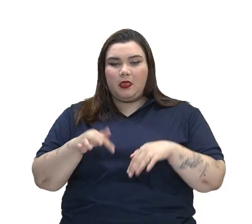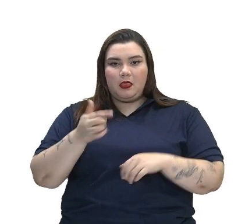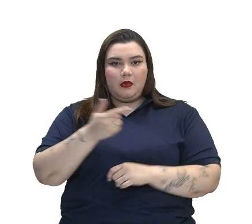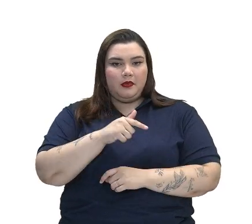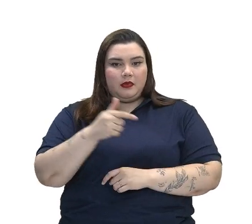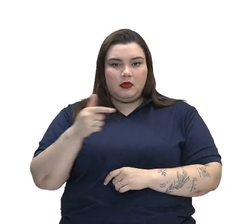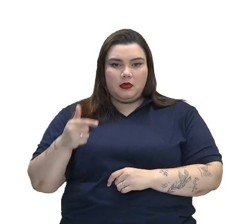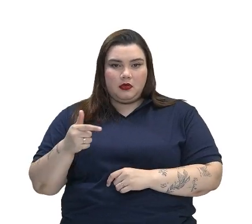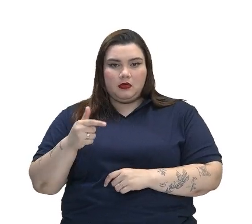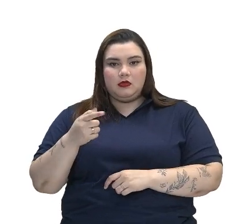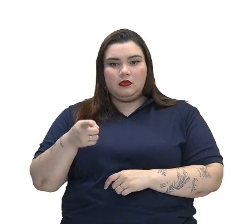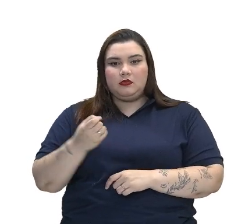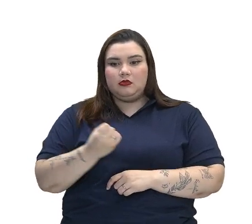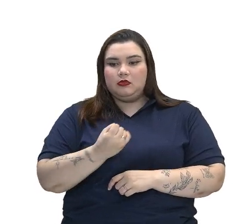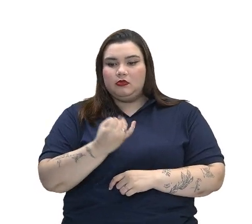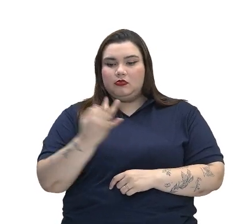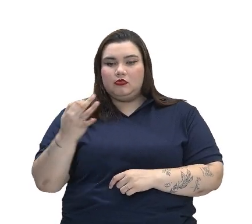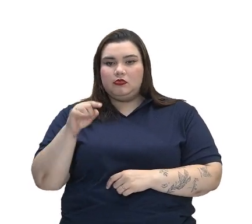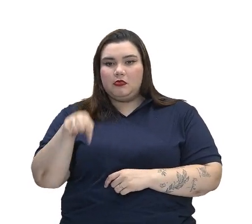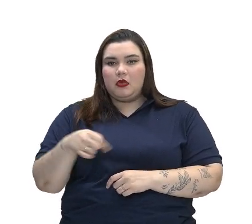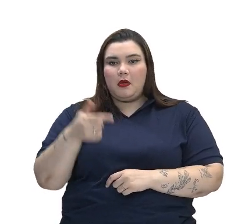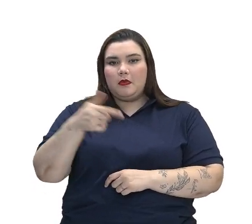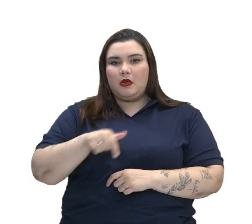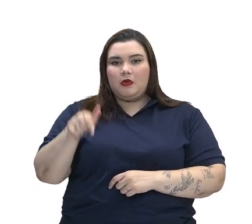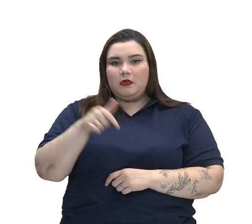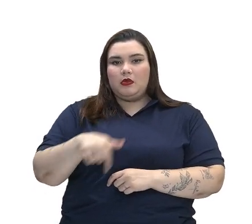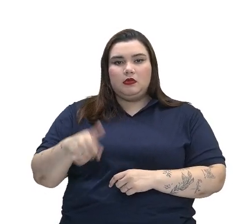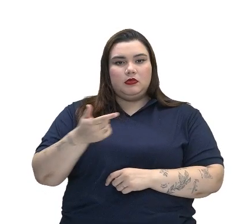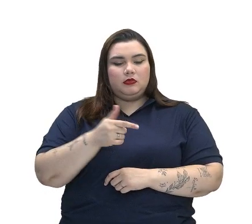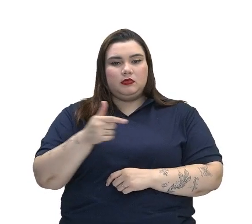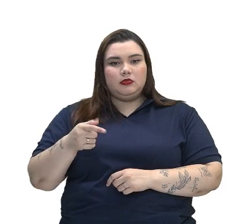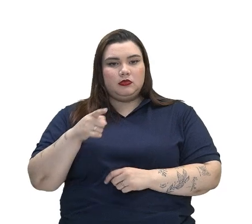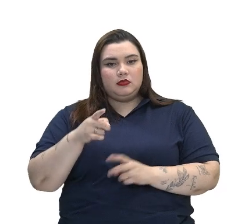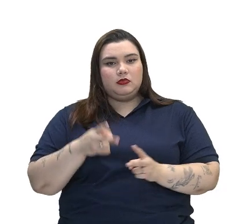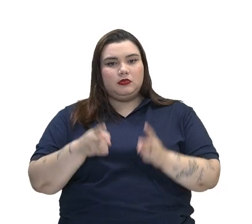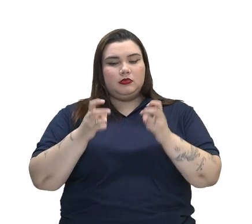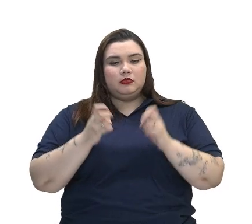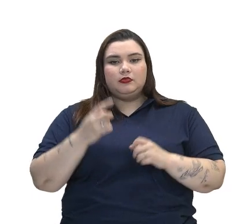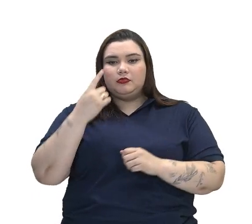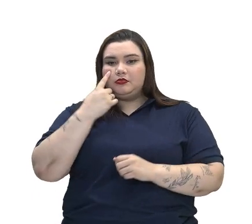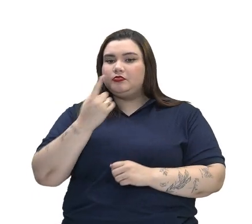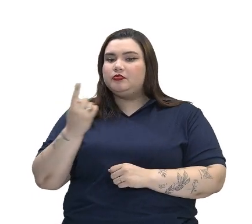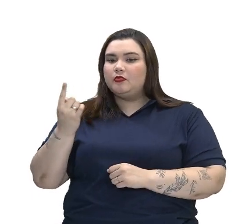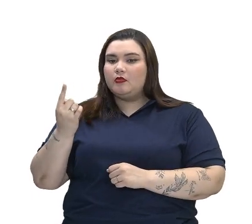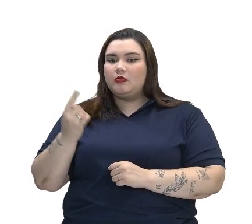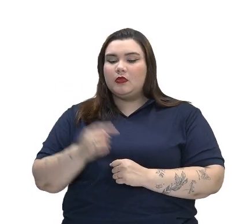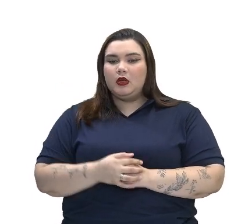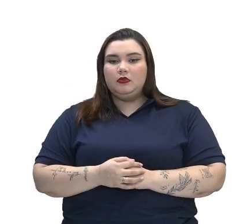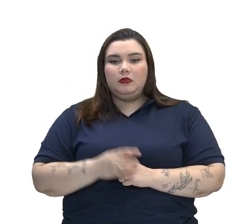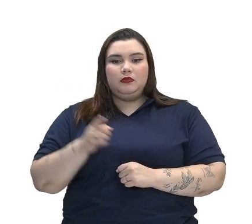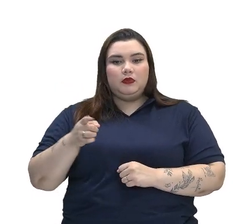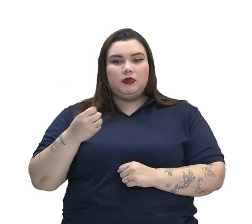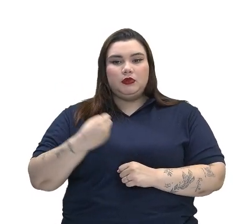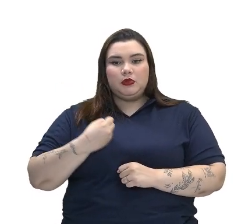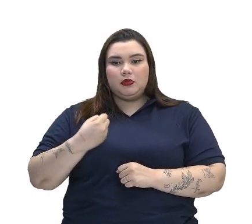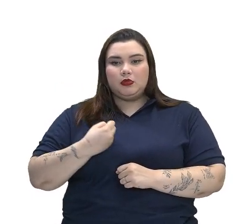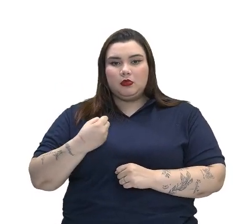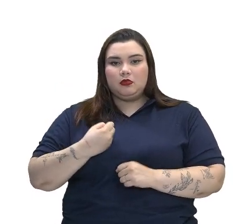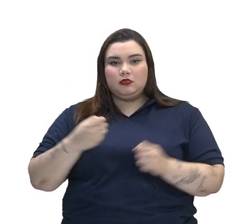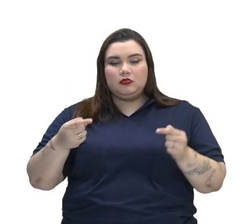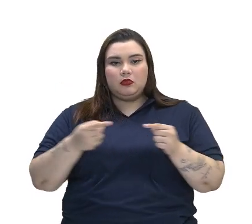as casas decimais elas não se repetem, como vocês podem ver aí na nossa imagem. Esse número,